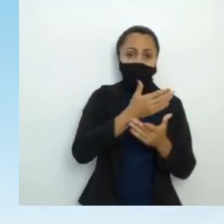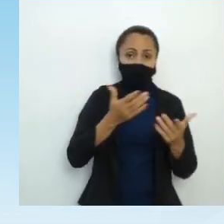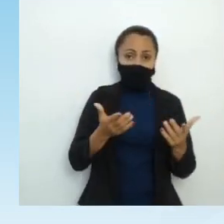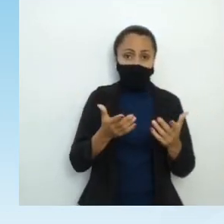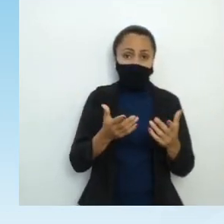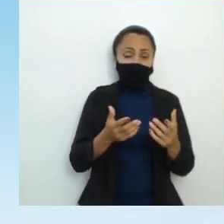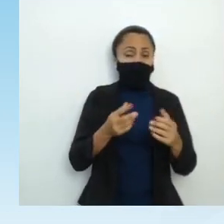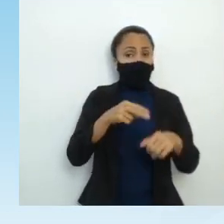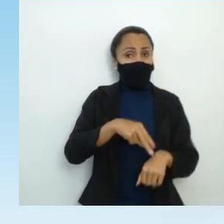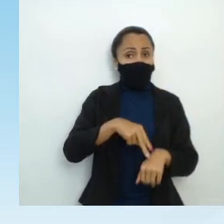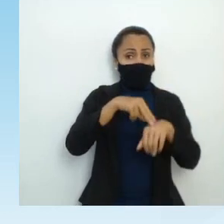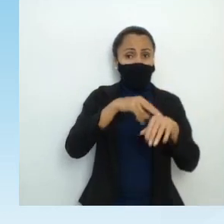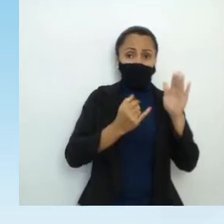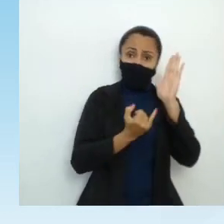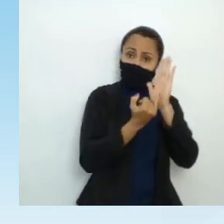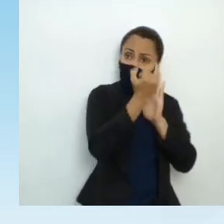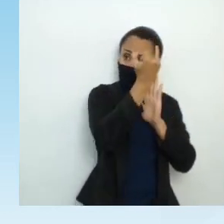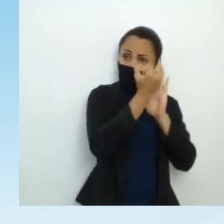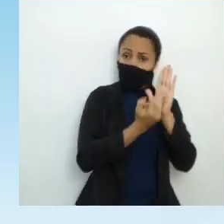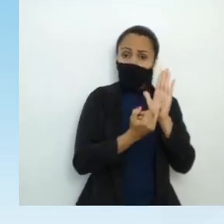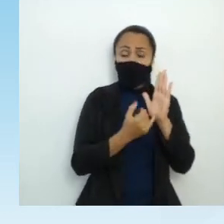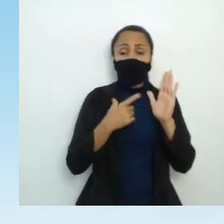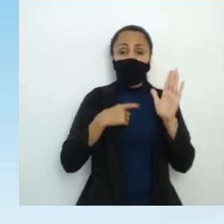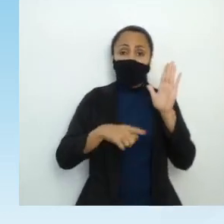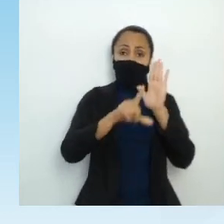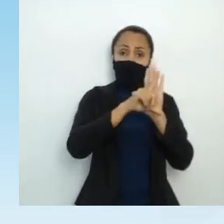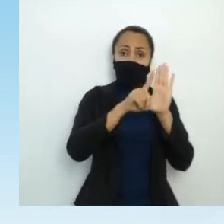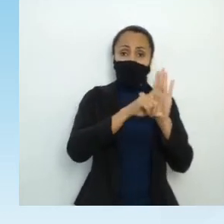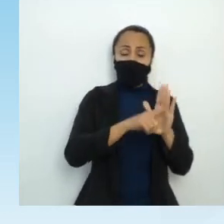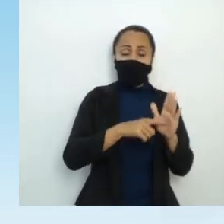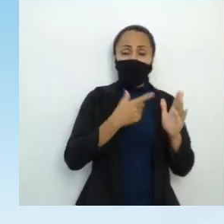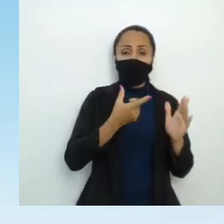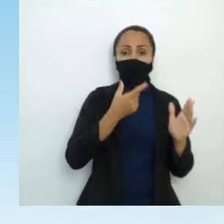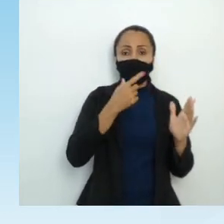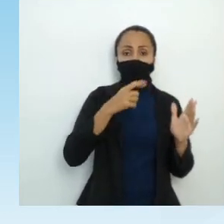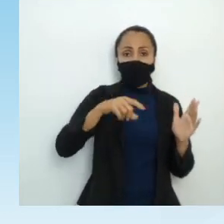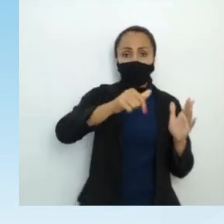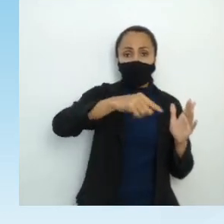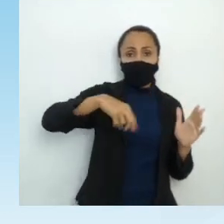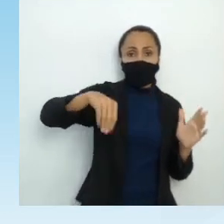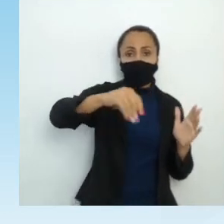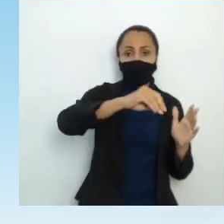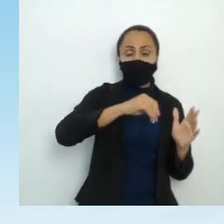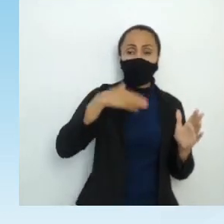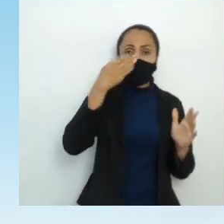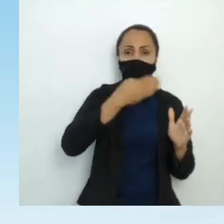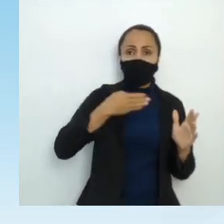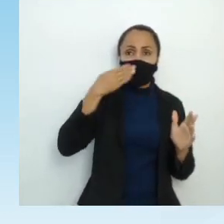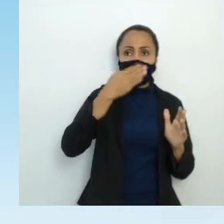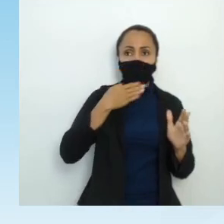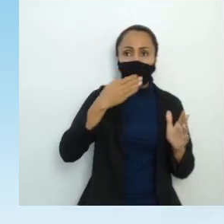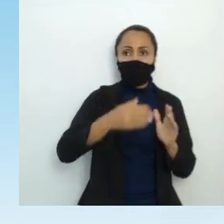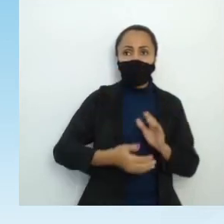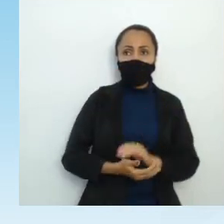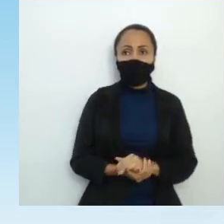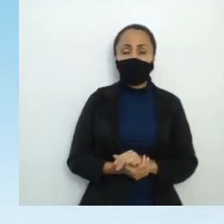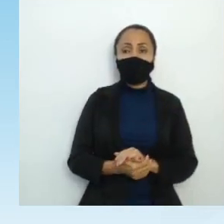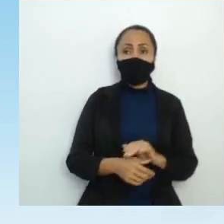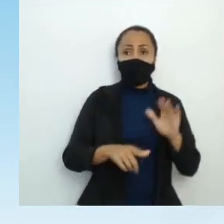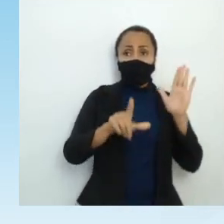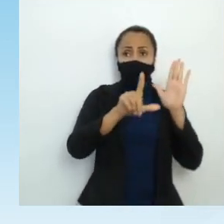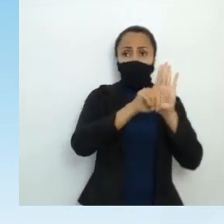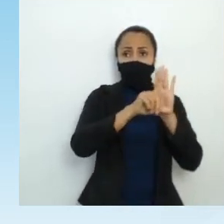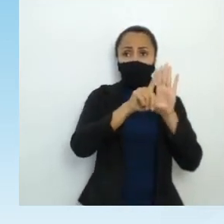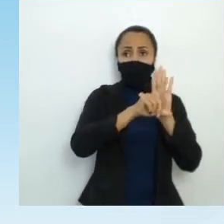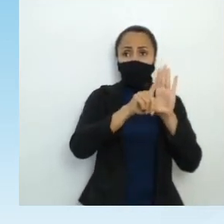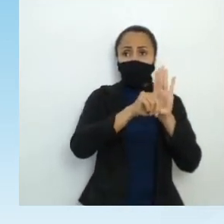de impostos. Então você vai ter a lei do açúcar, que era a taxação sobre o melaço, a lei da hospedagem ou do aquartelamento, que era a obrigação de